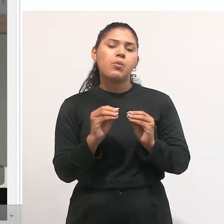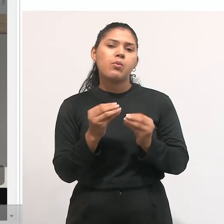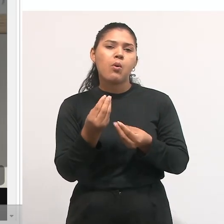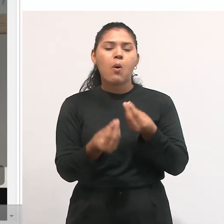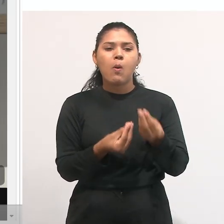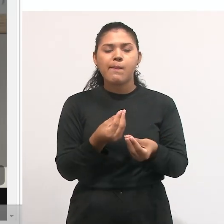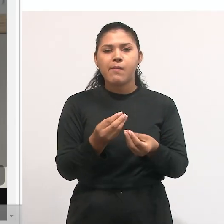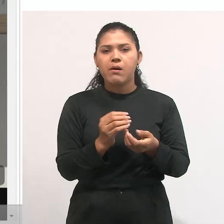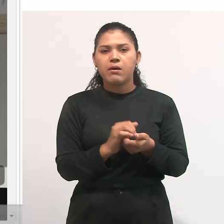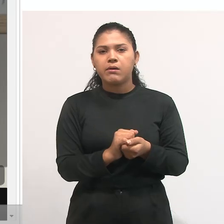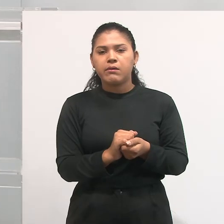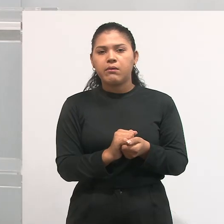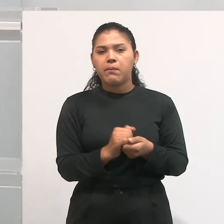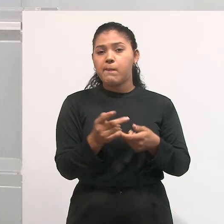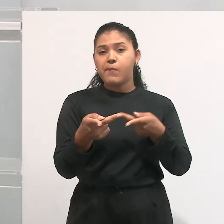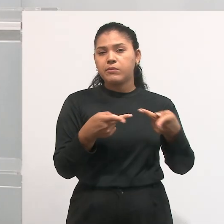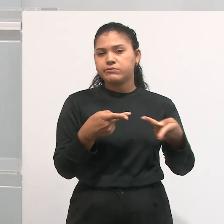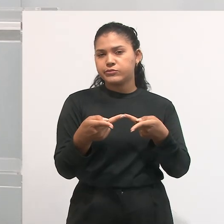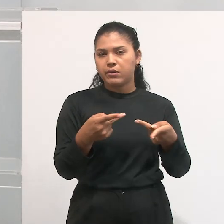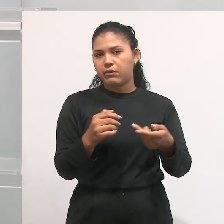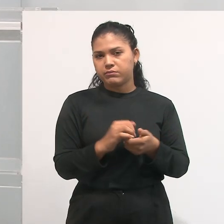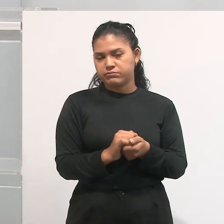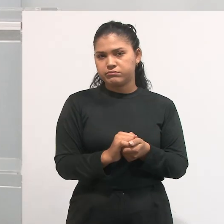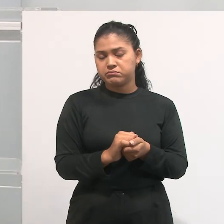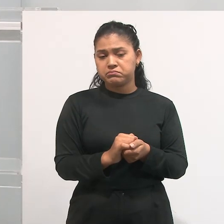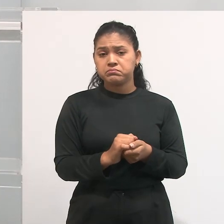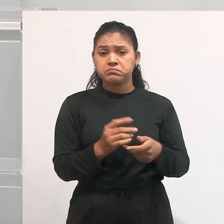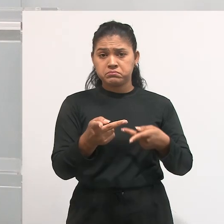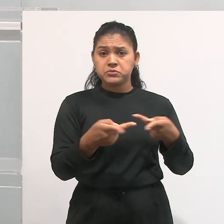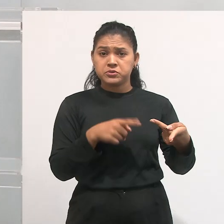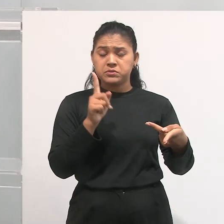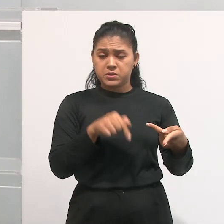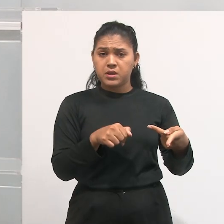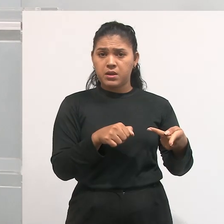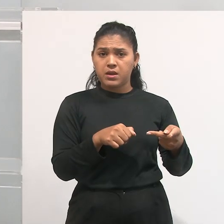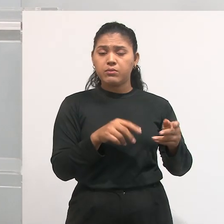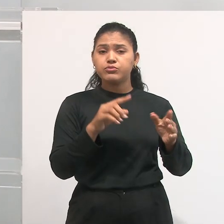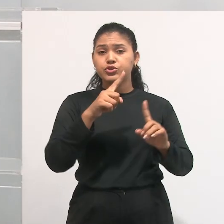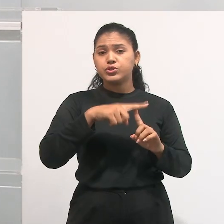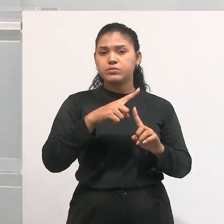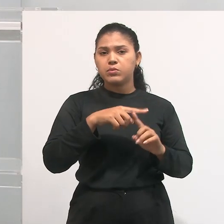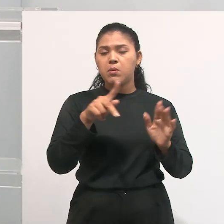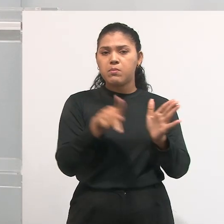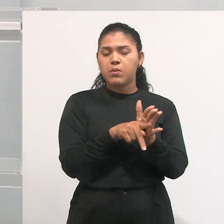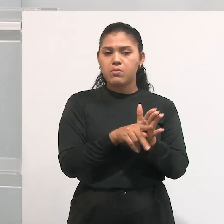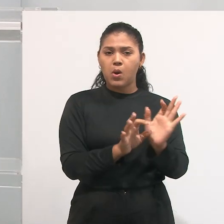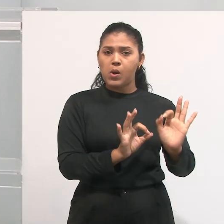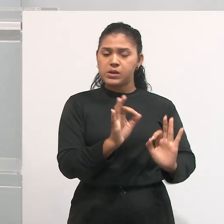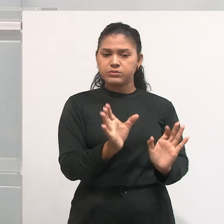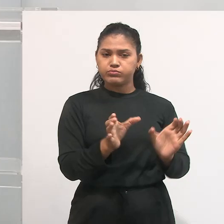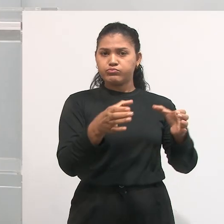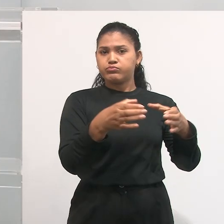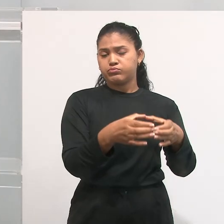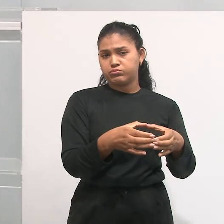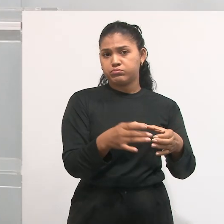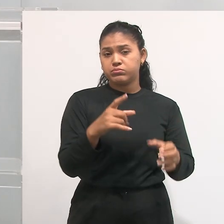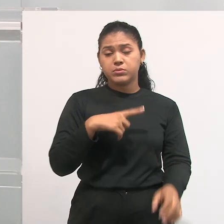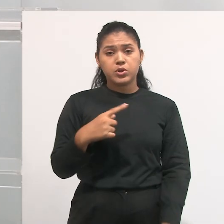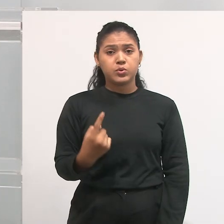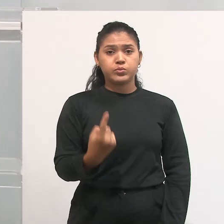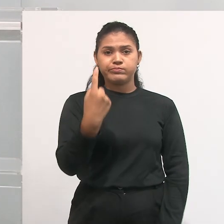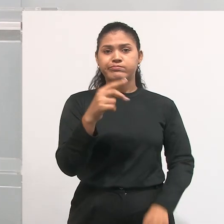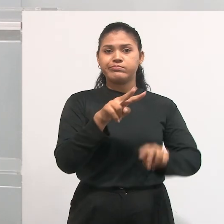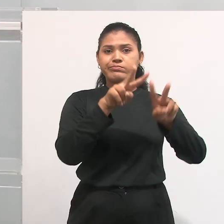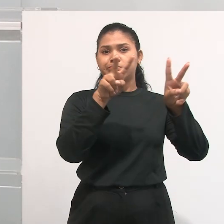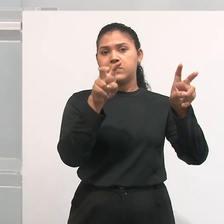por exemplo, um projeto. Um projeto pode ser uma forma de organização nuclear. Eu parto de um tema específico e